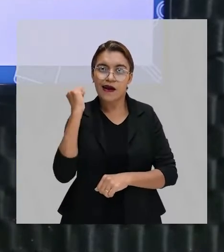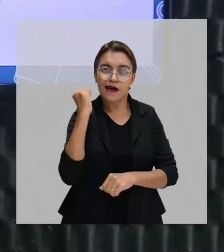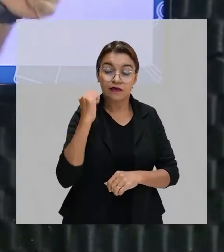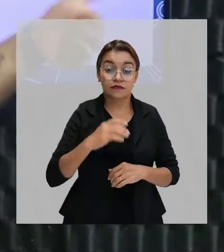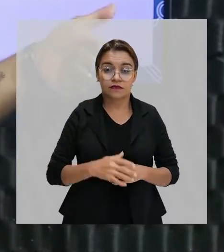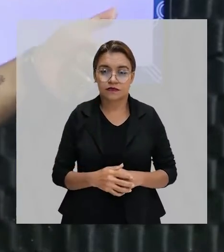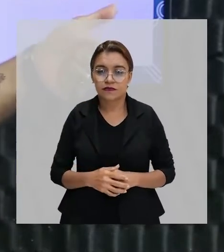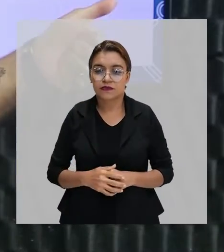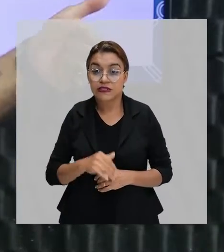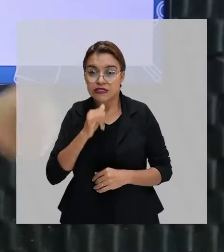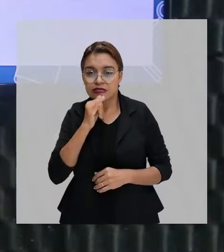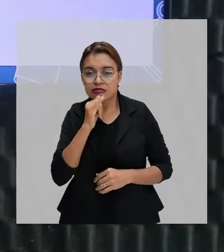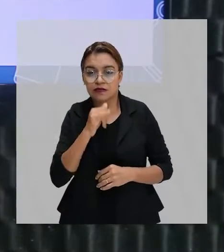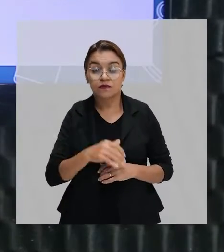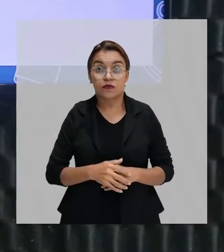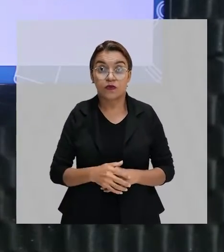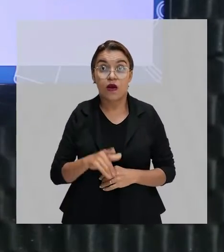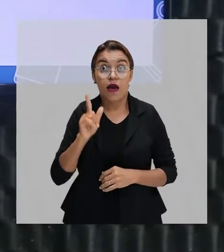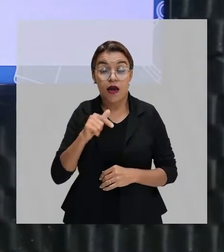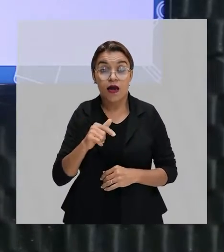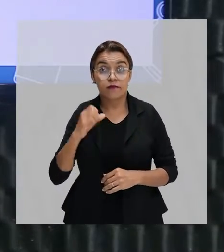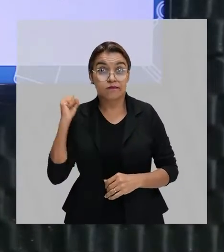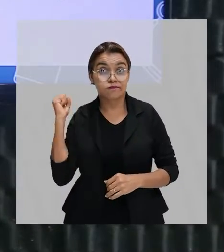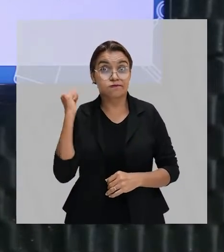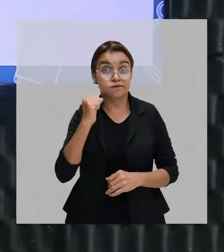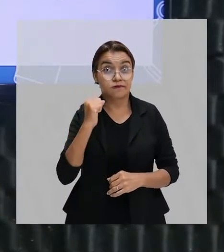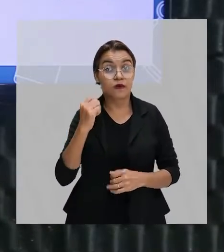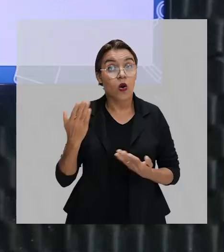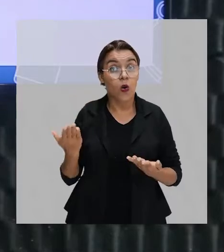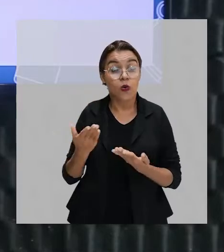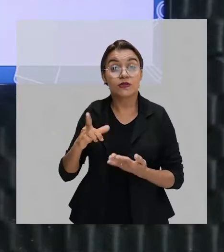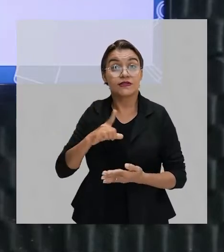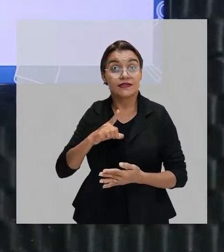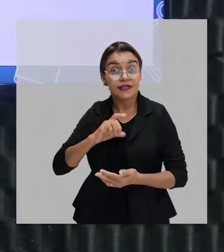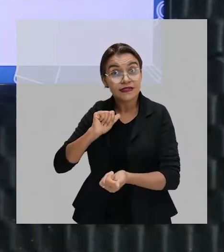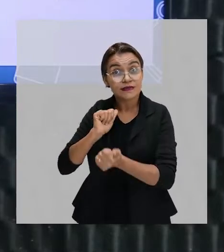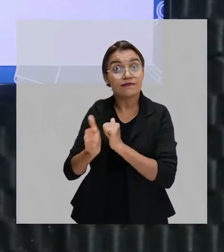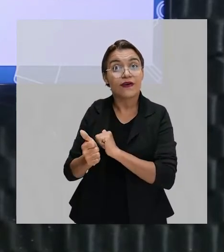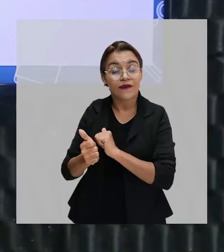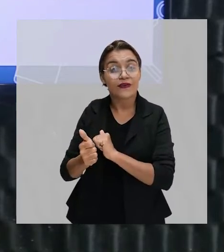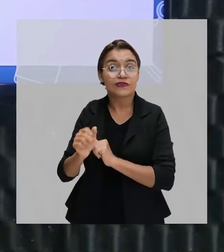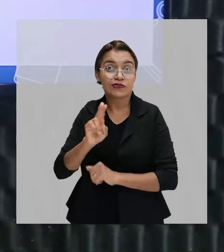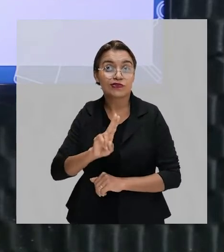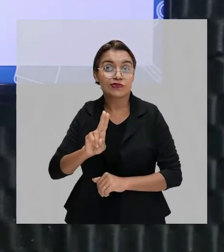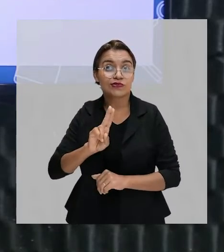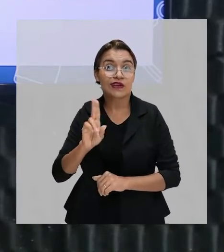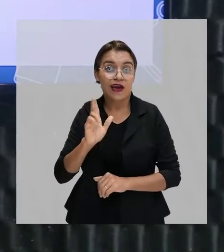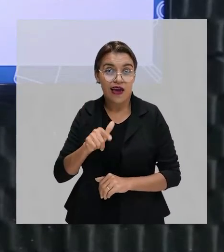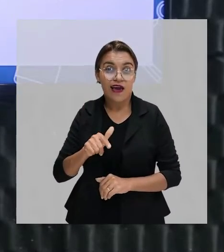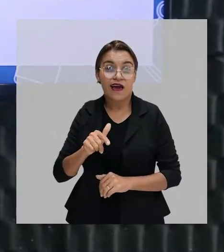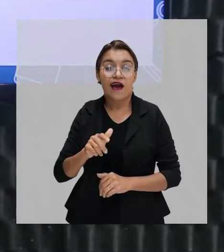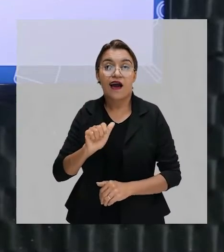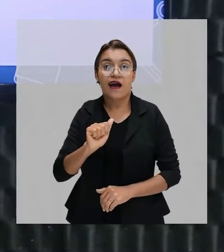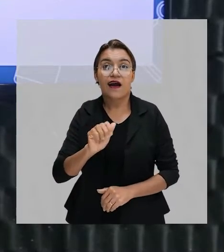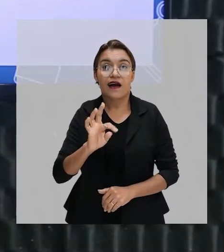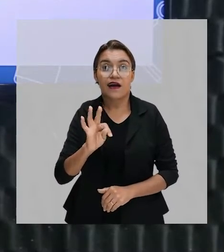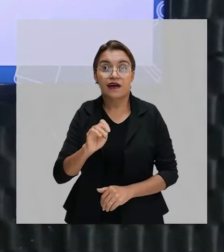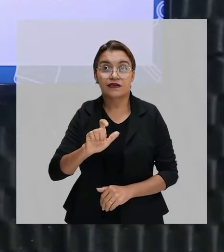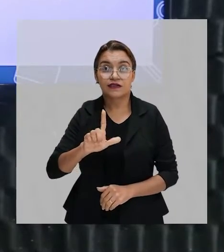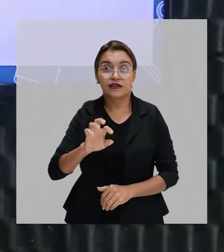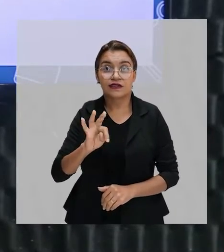alto ato de lançar tem a ver até com Esporte de hoje da atualidade que é o atletismo bom